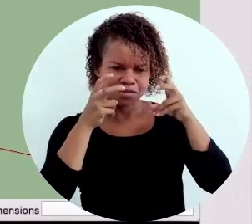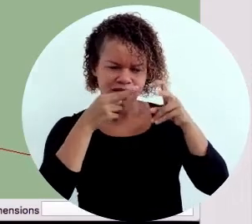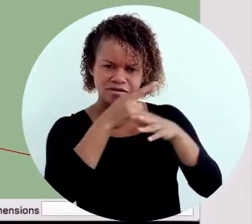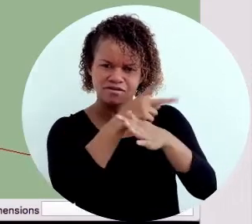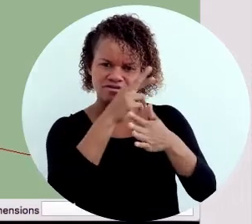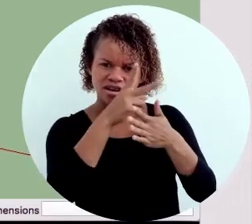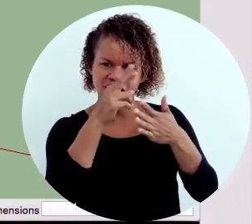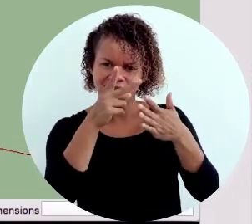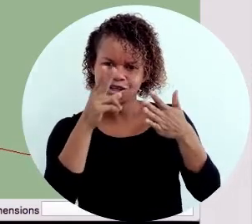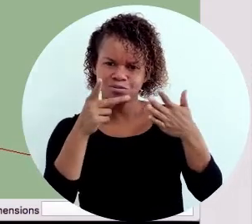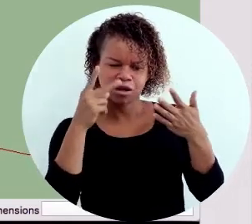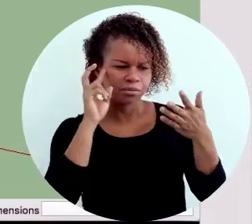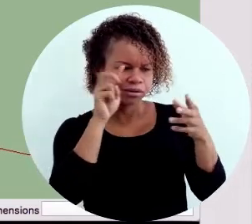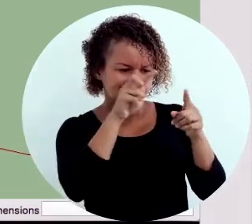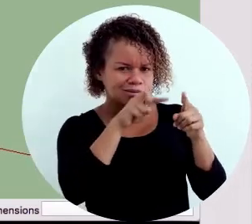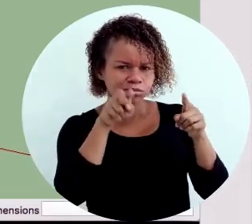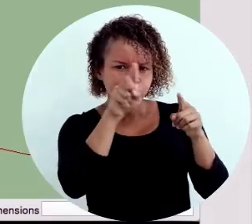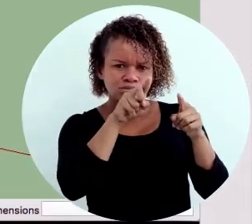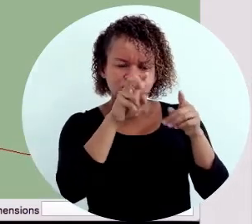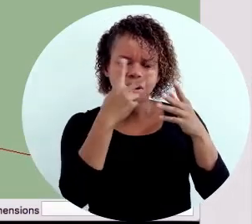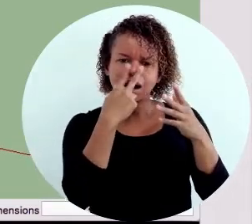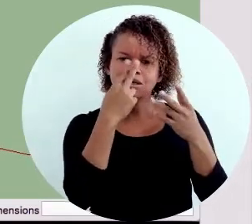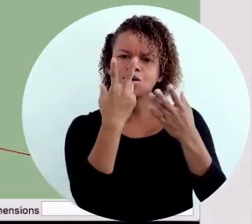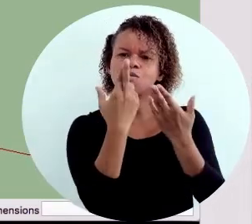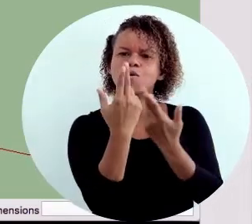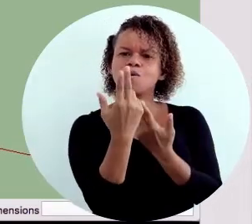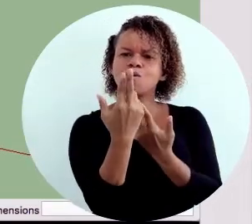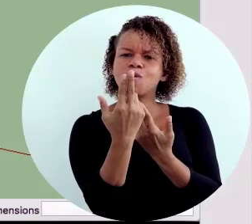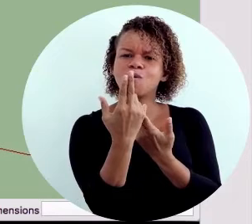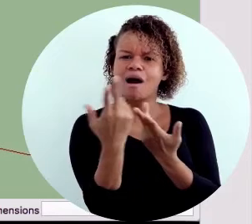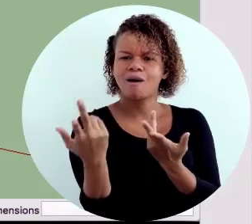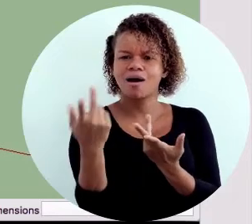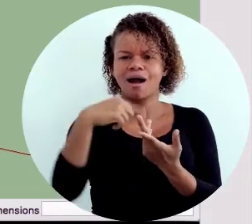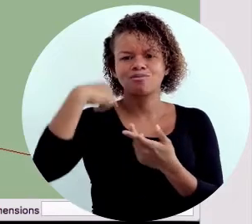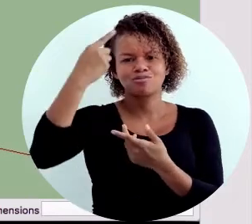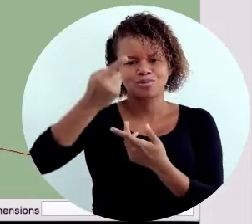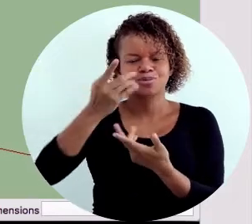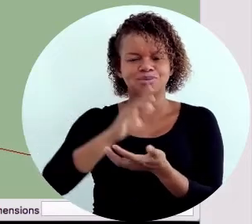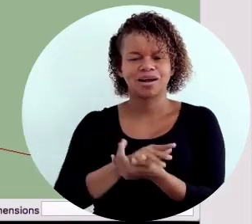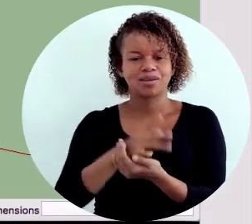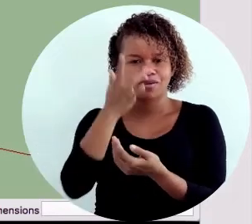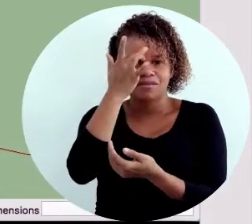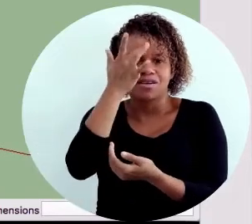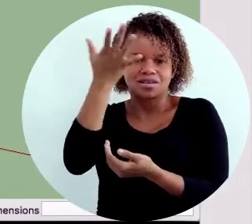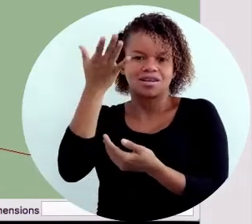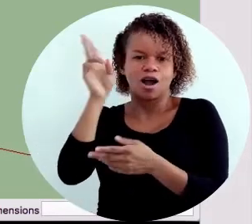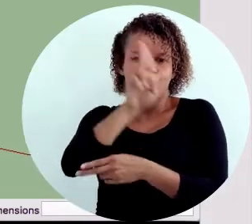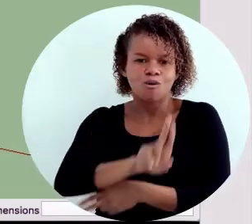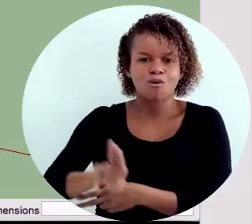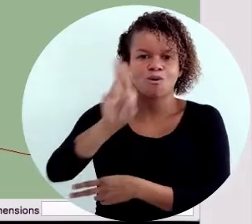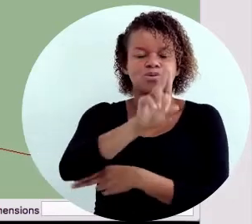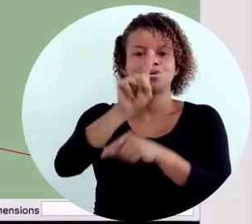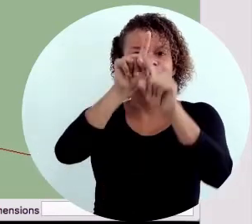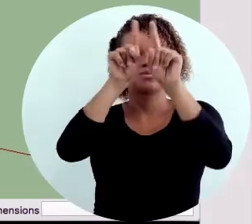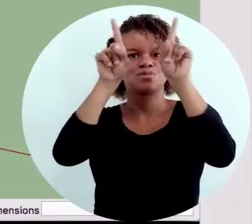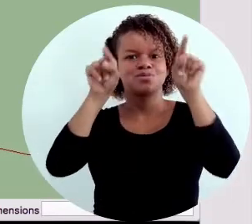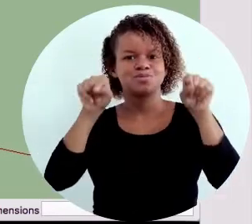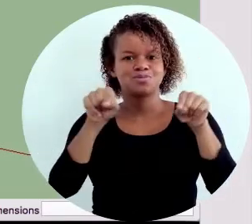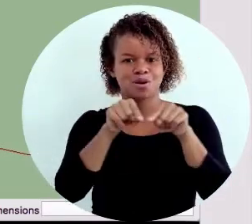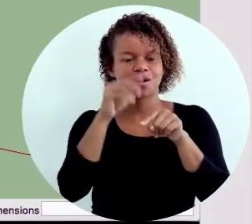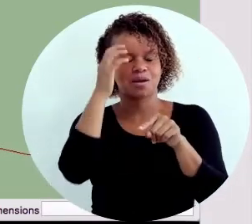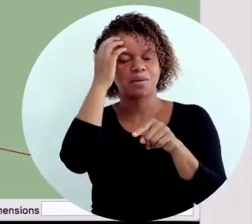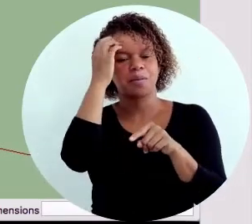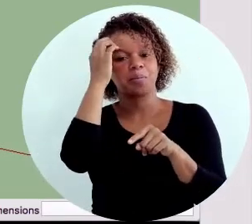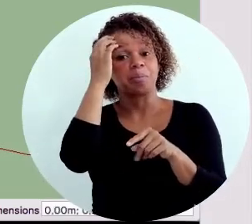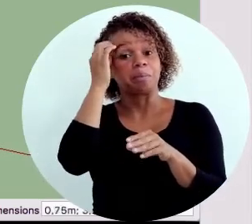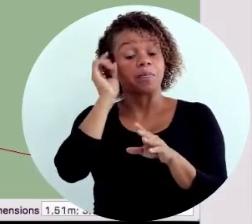várias ferramentas do SketchUp são semelhantes ao do AutoCAD e isso vai facilitar o uso desse programa.